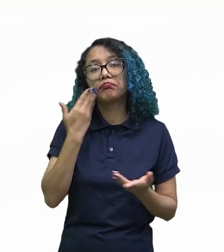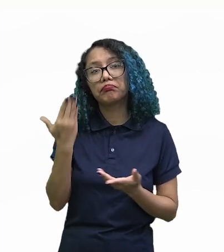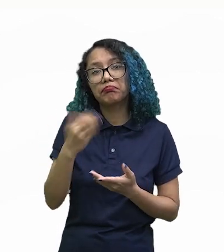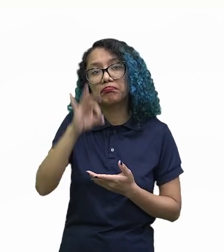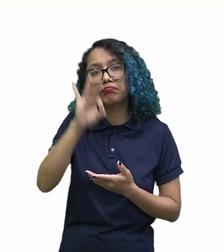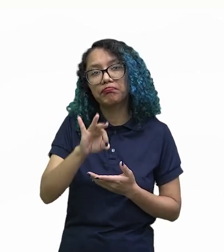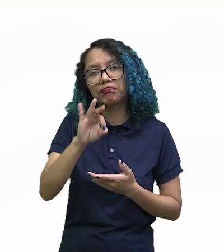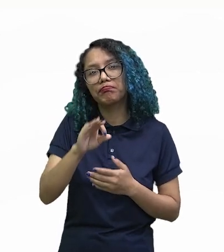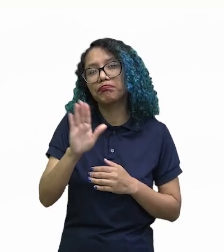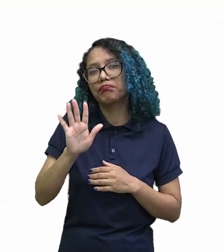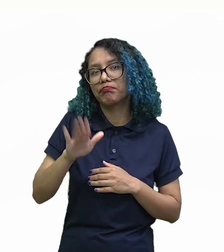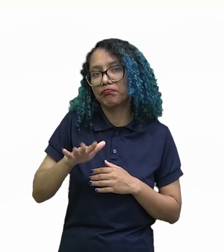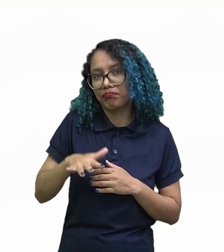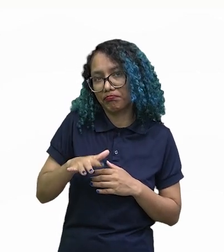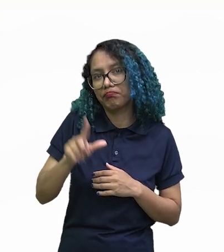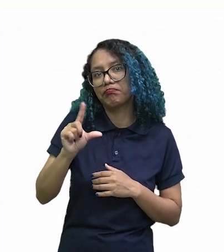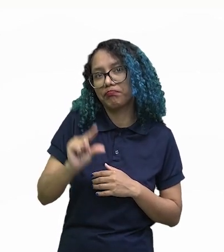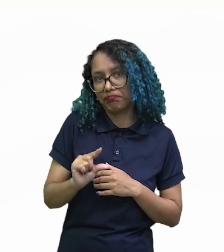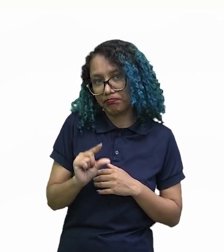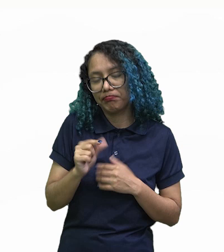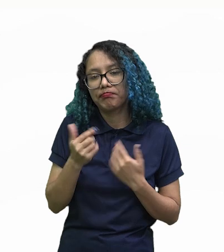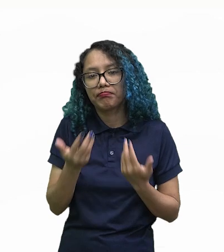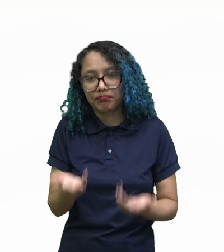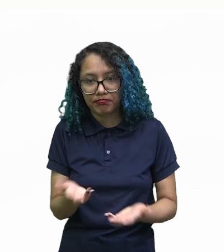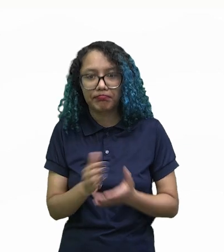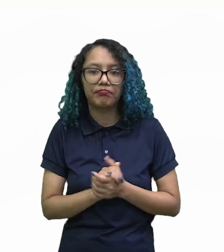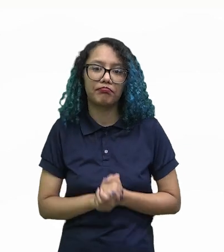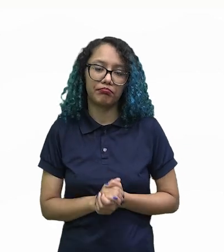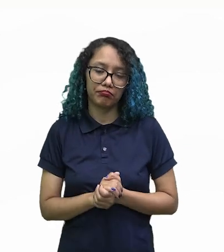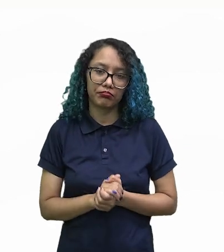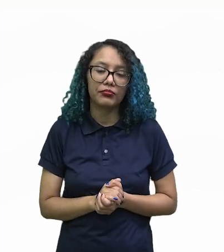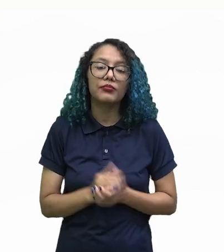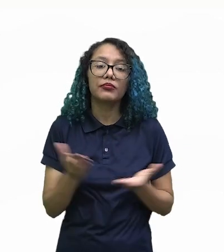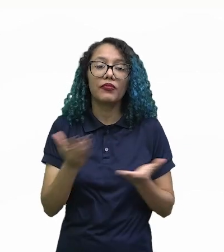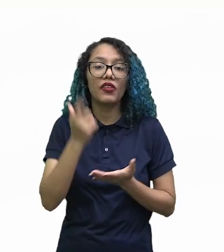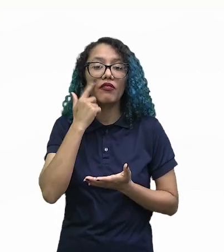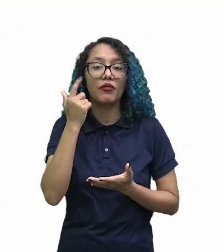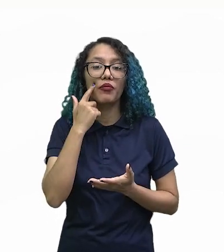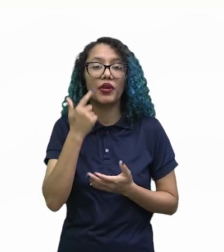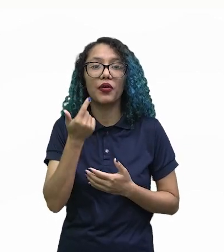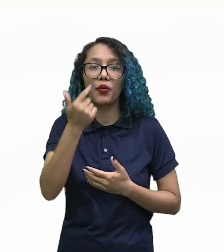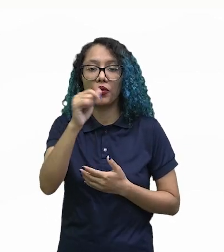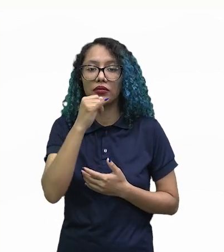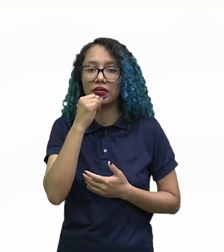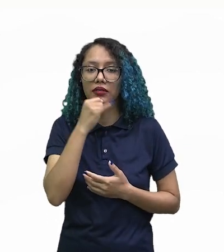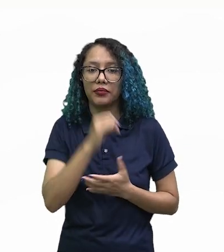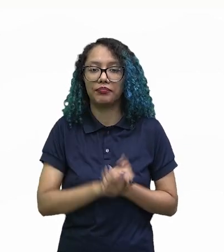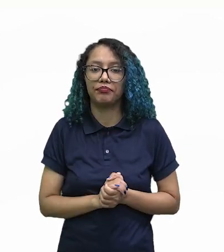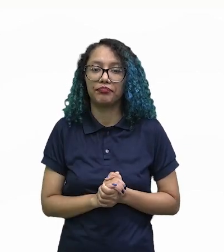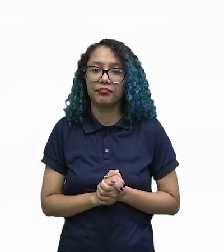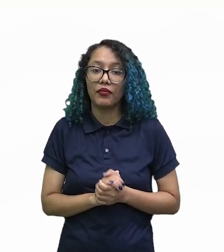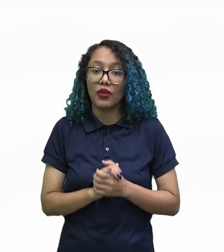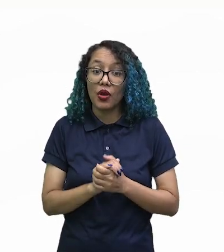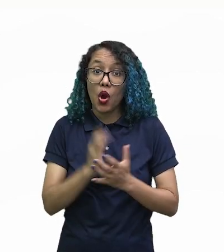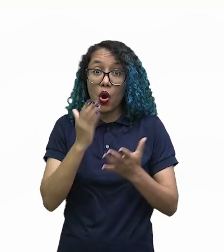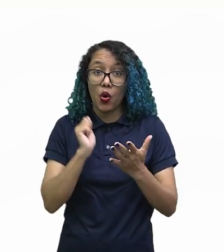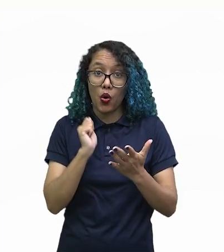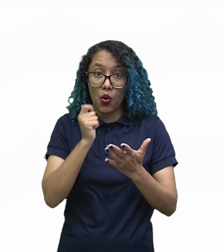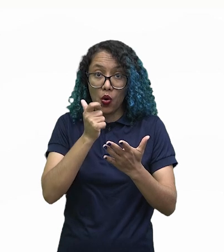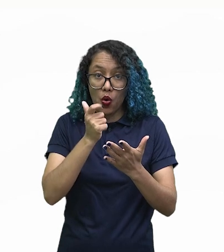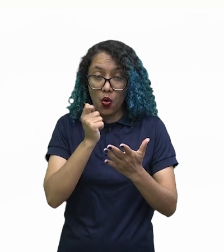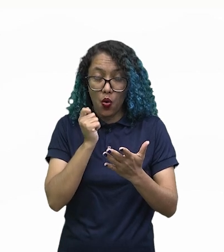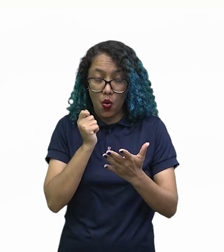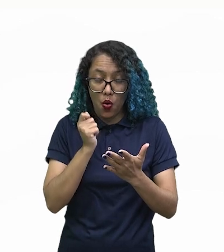relativamente baixa, tudo bem? Então, vamos ver aí mais uma situação, compras a prazo. Avaliação